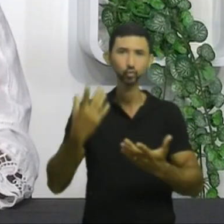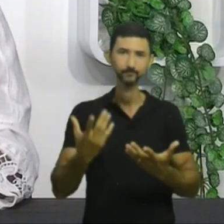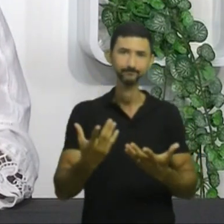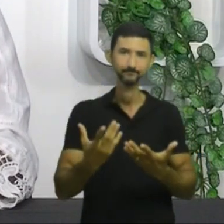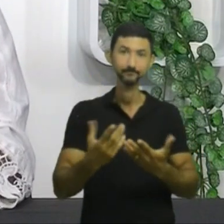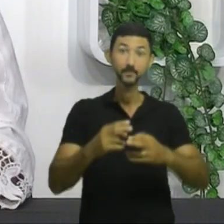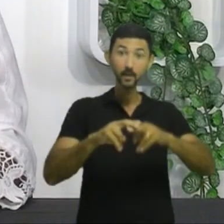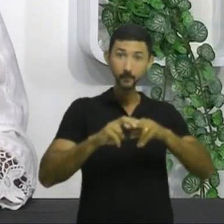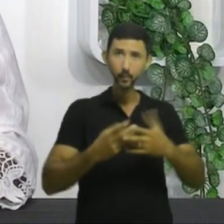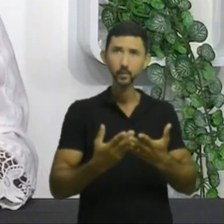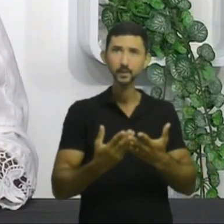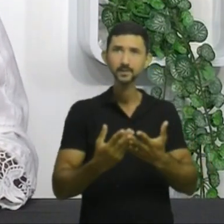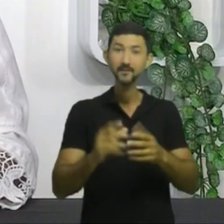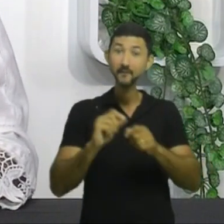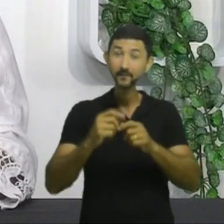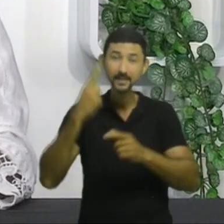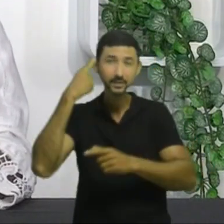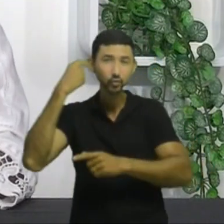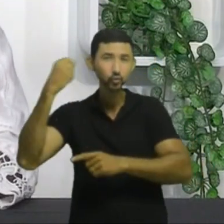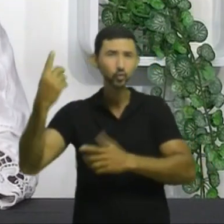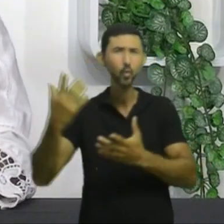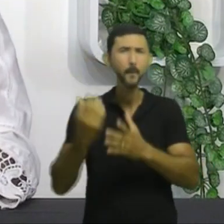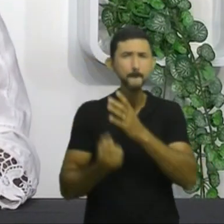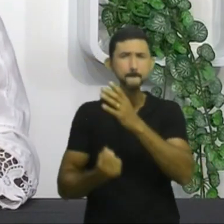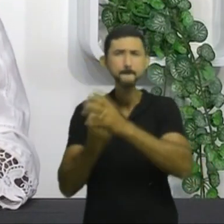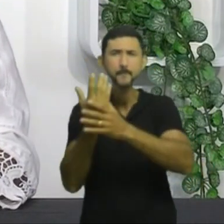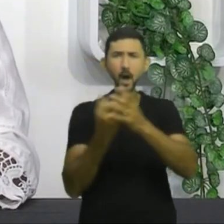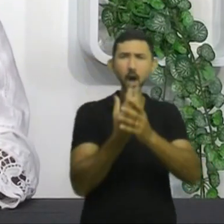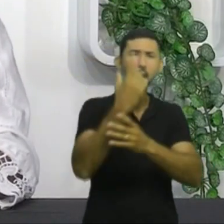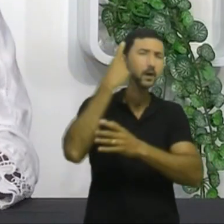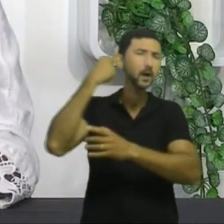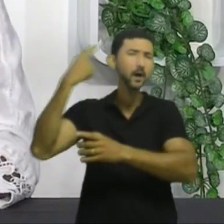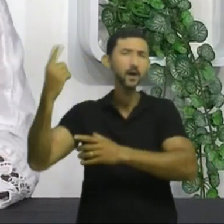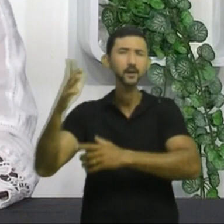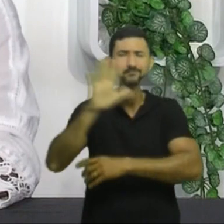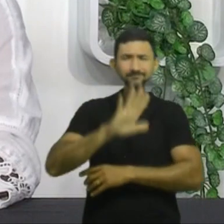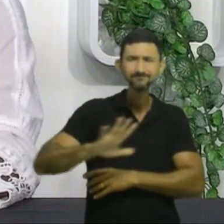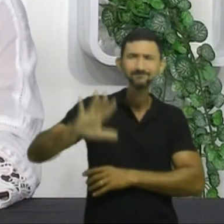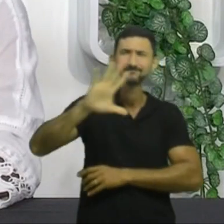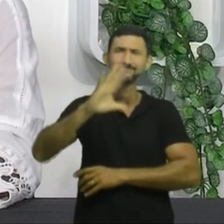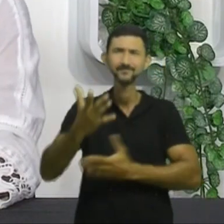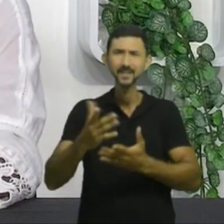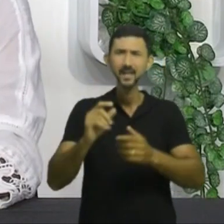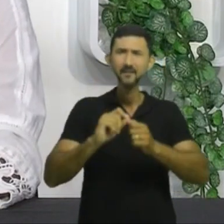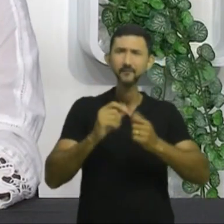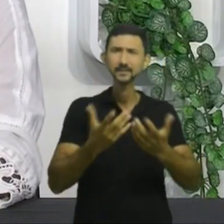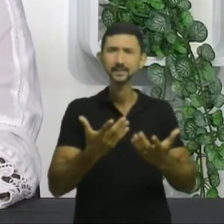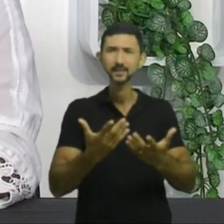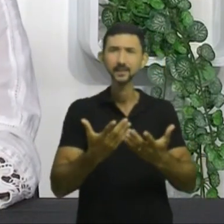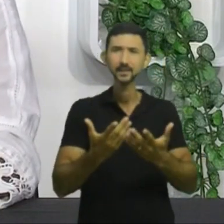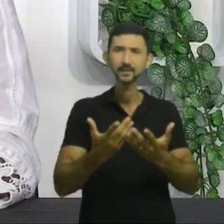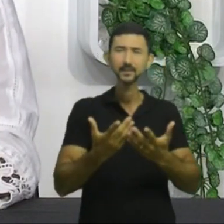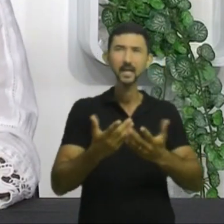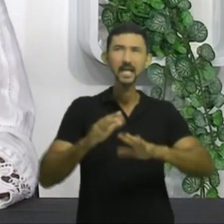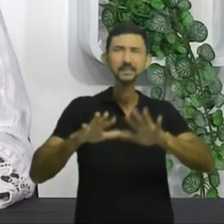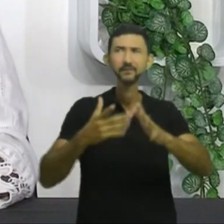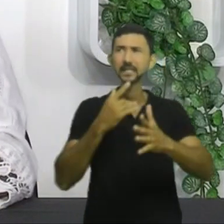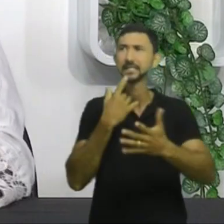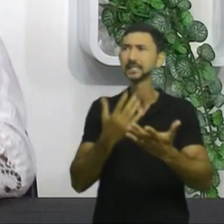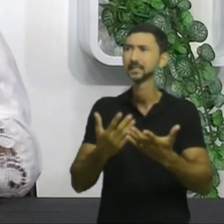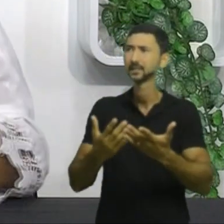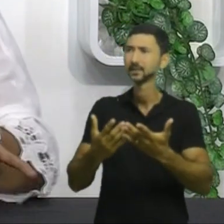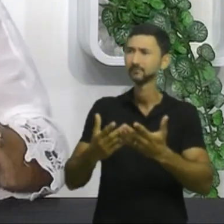queridos, vamos fazer sons. Vamos produzir sons, vamos fazer aquilo que muitas vezes